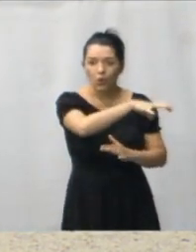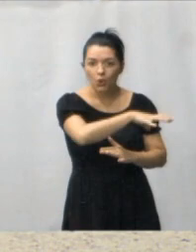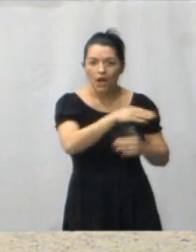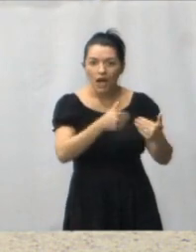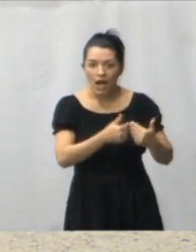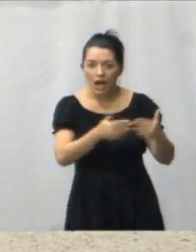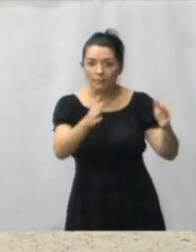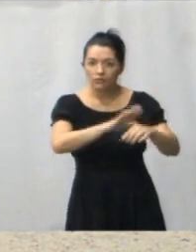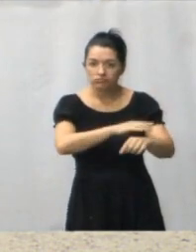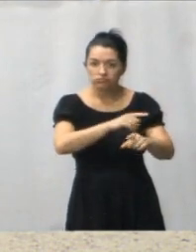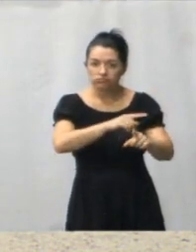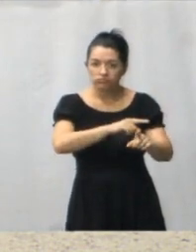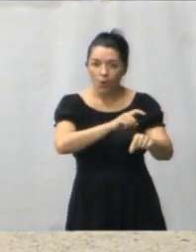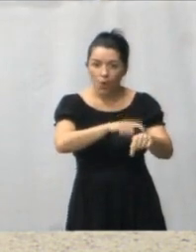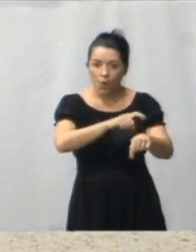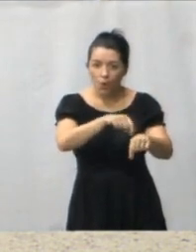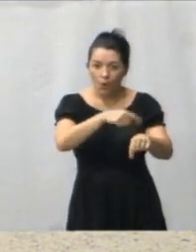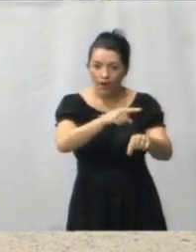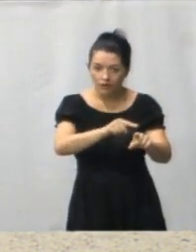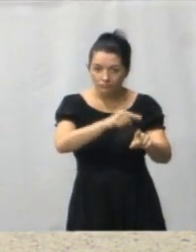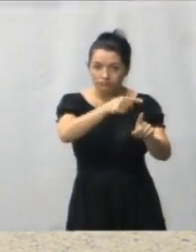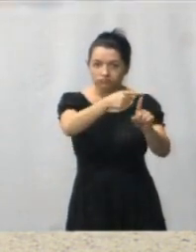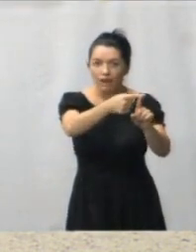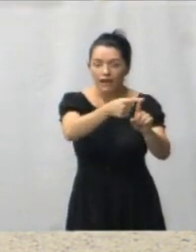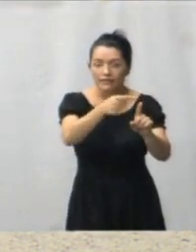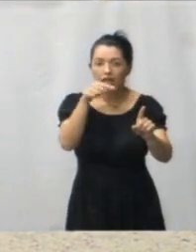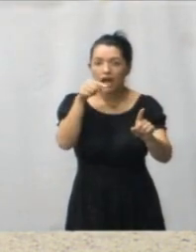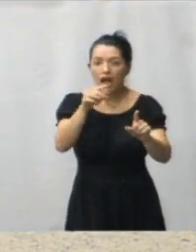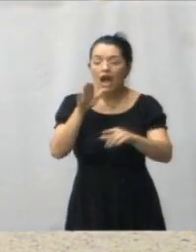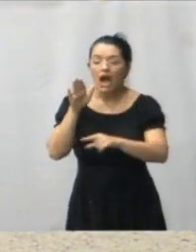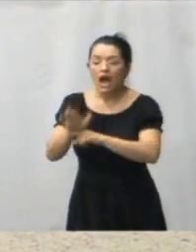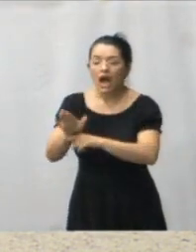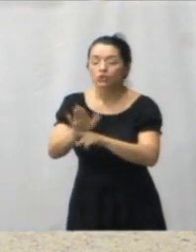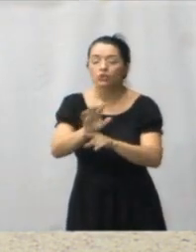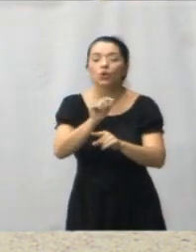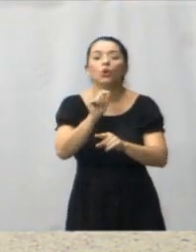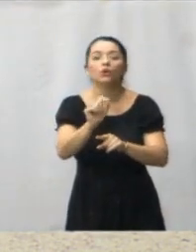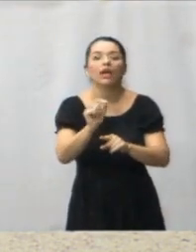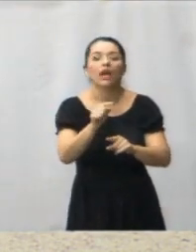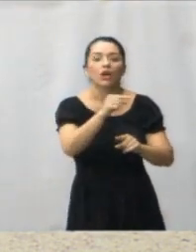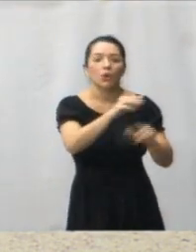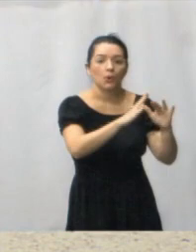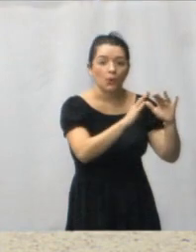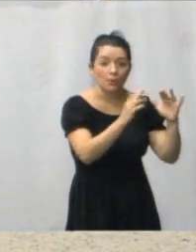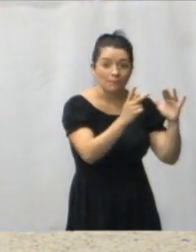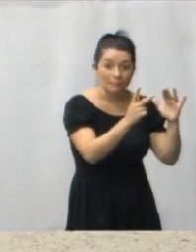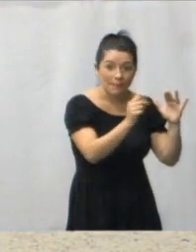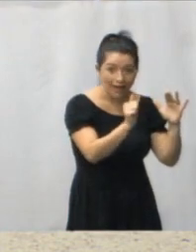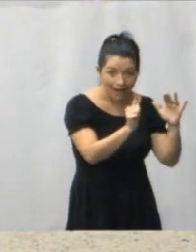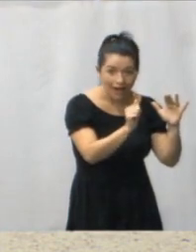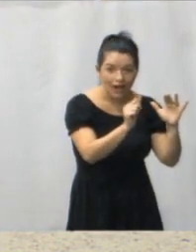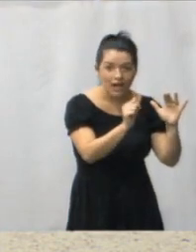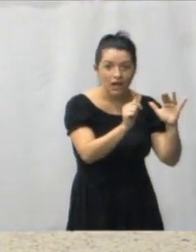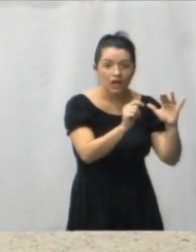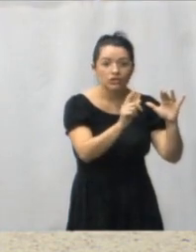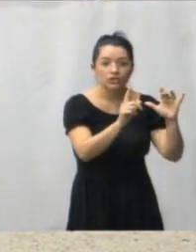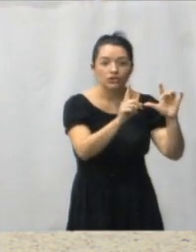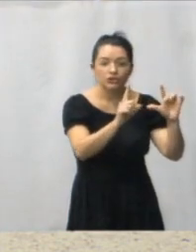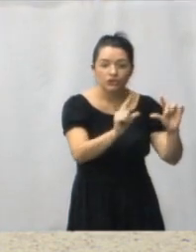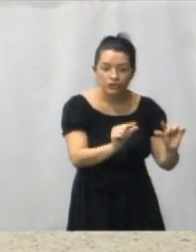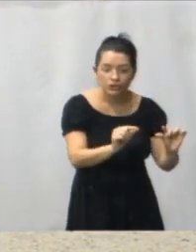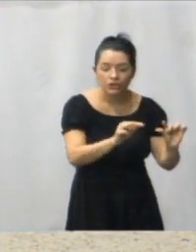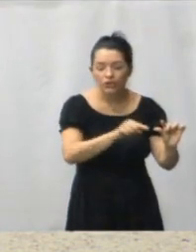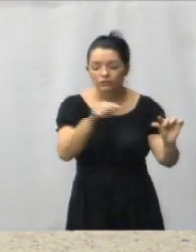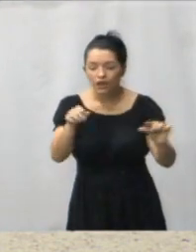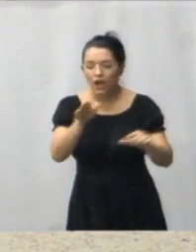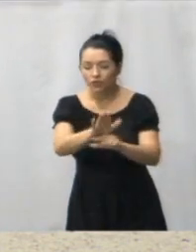certa forma ajudou a desafogar o PA, mas eu não posso me omitir e negar das irregularidades que encontrei no ano de